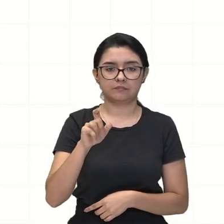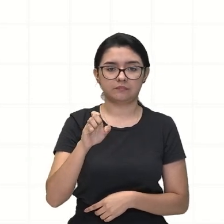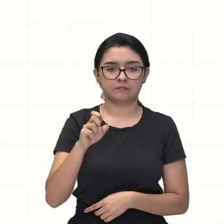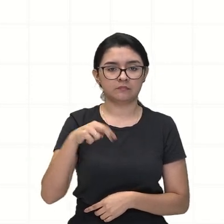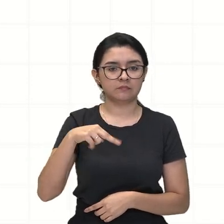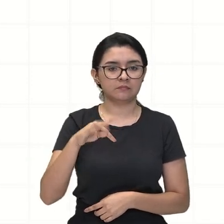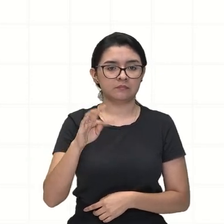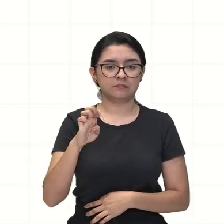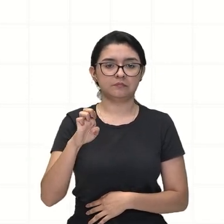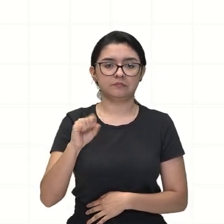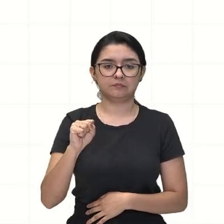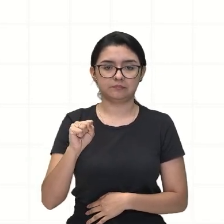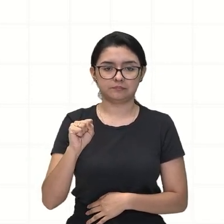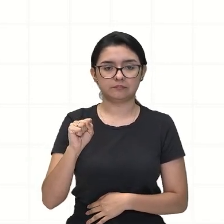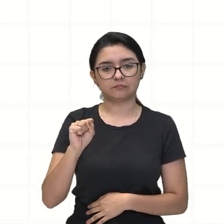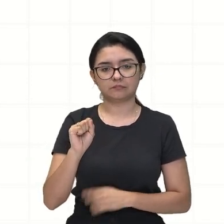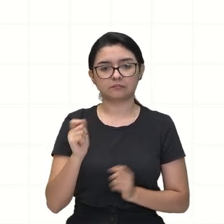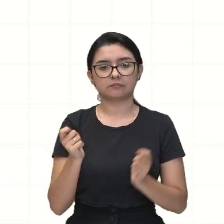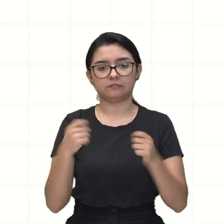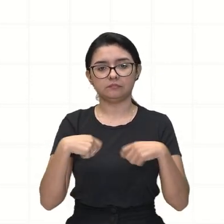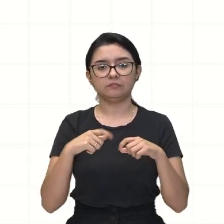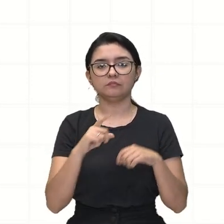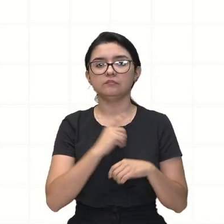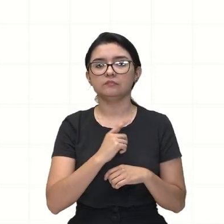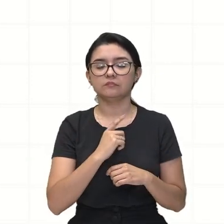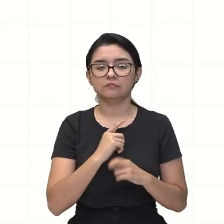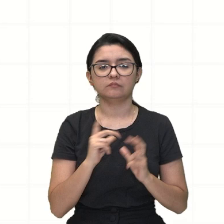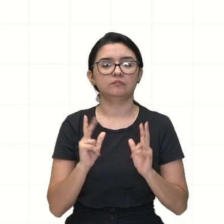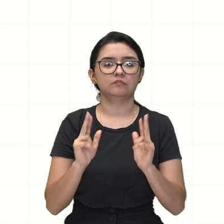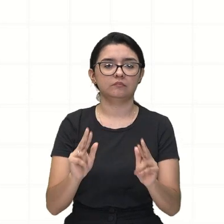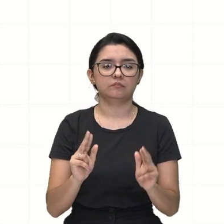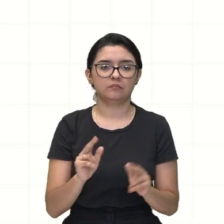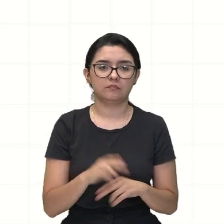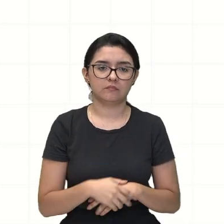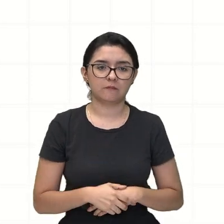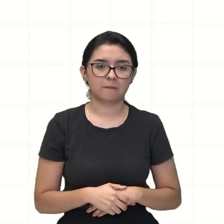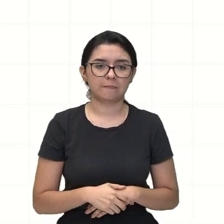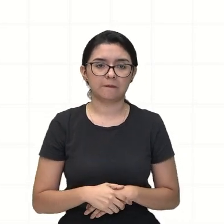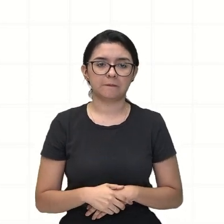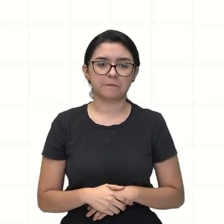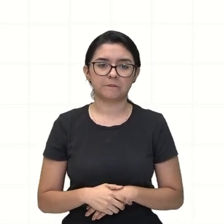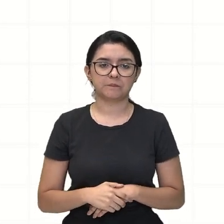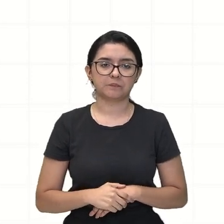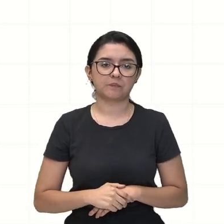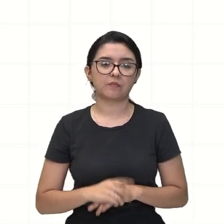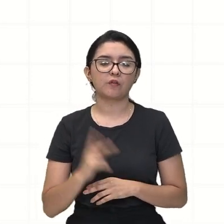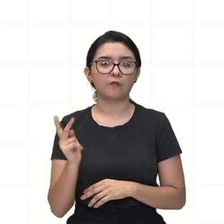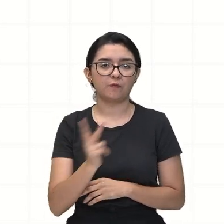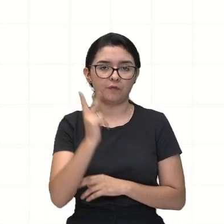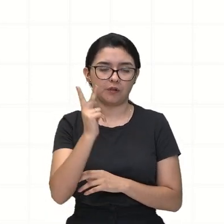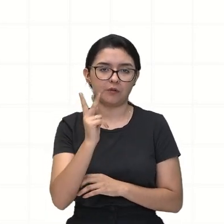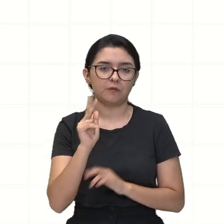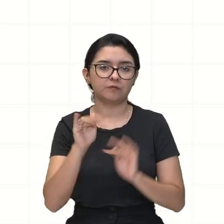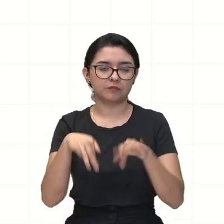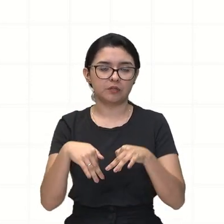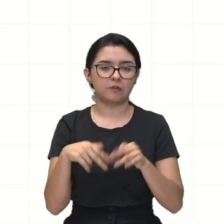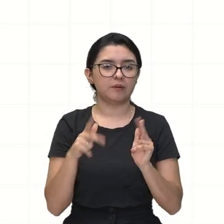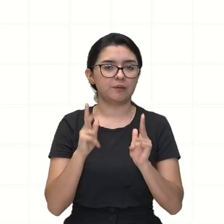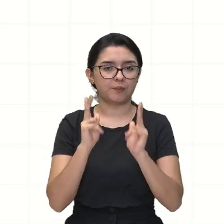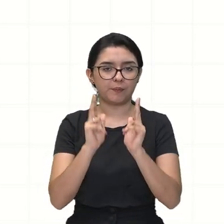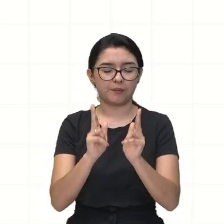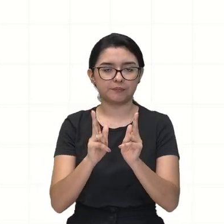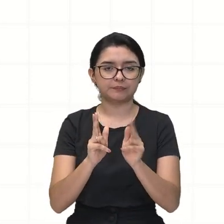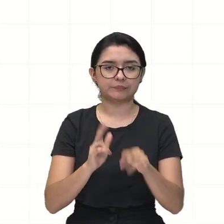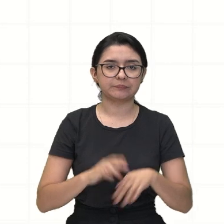equivalentes. Frações que possuem o quê? Possuem o mesmo valor.